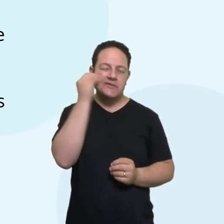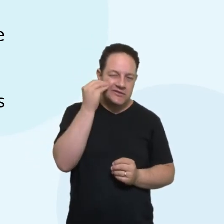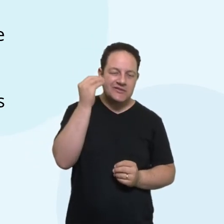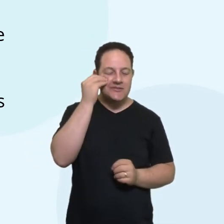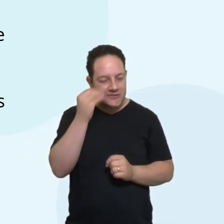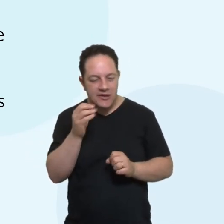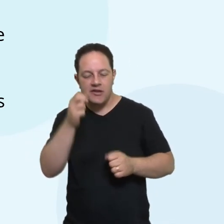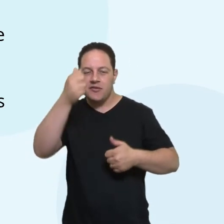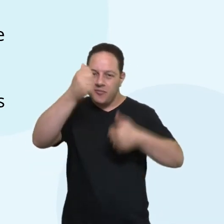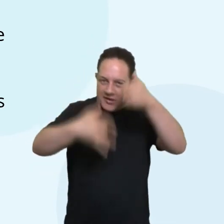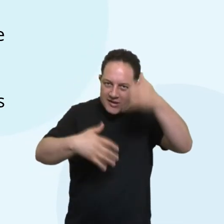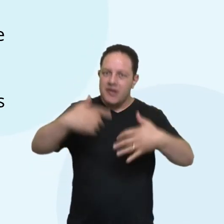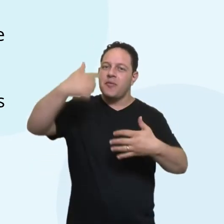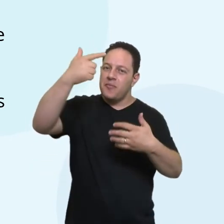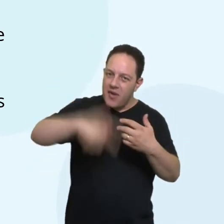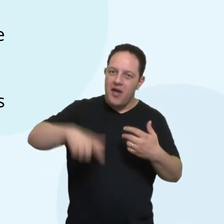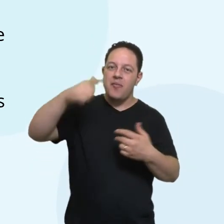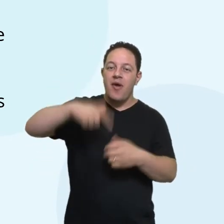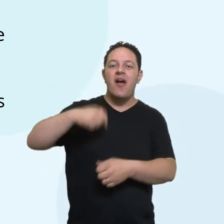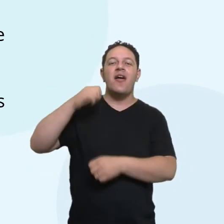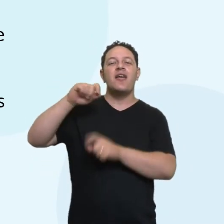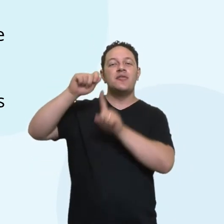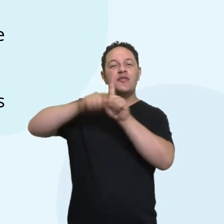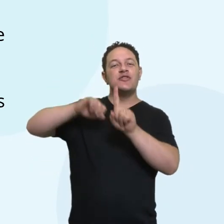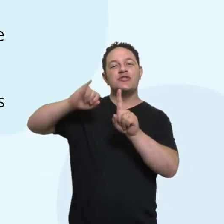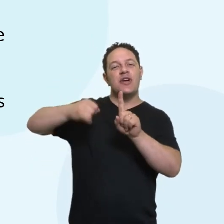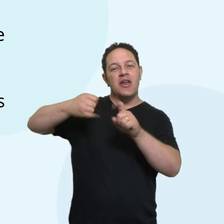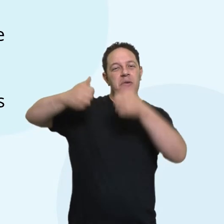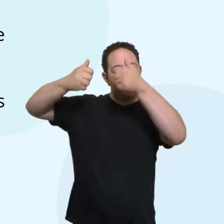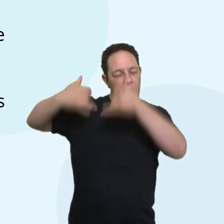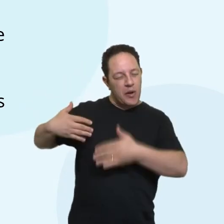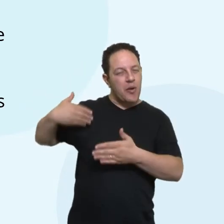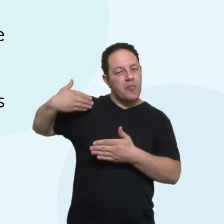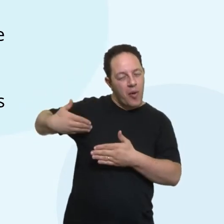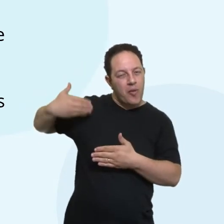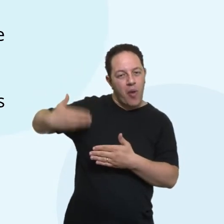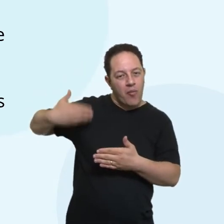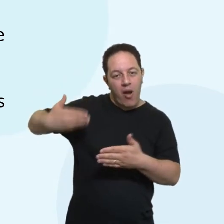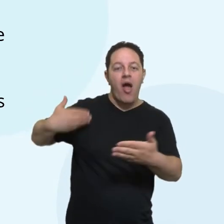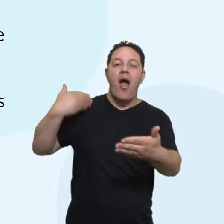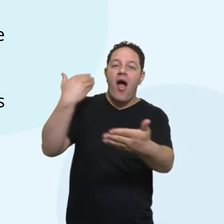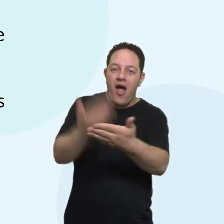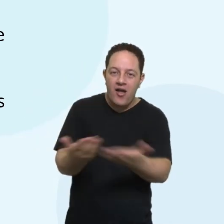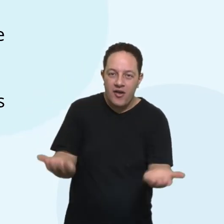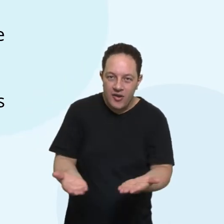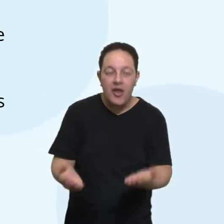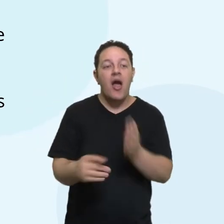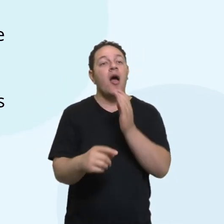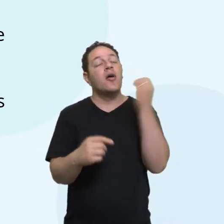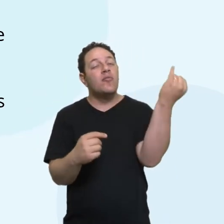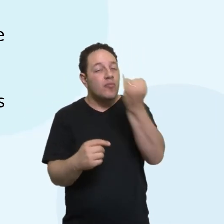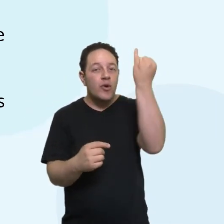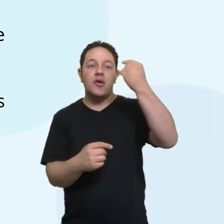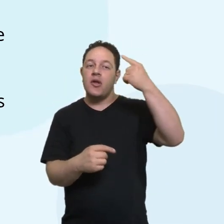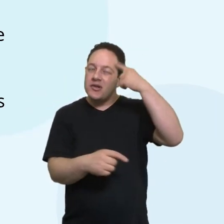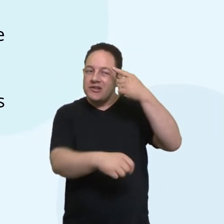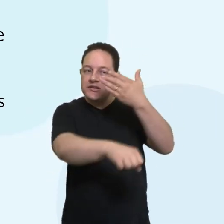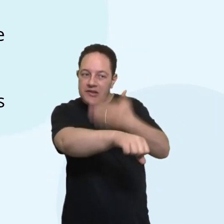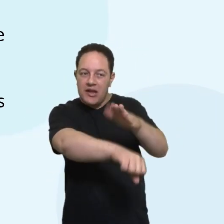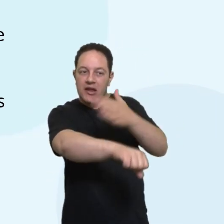pisando nessa tecla Né desde o início do ano aqui isso é muito importante para a formação integral dos nossos estudantes né que é